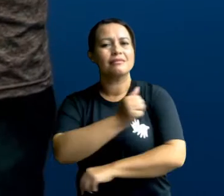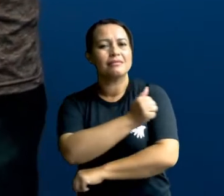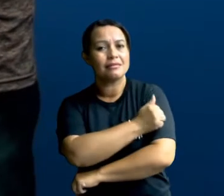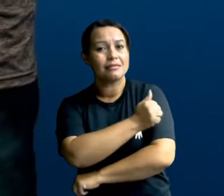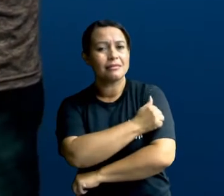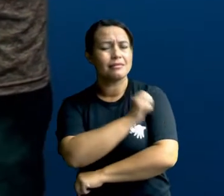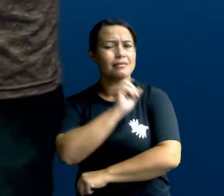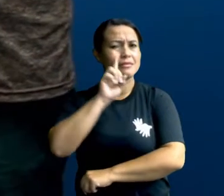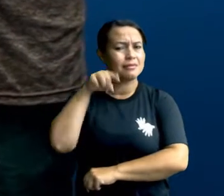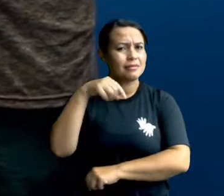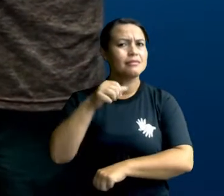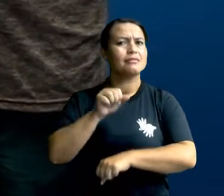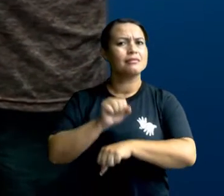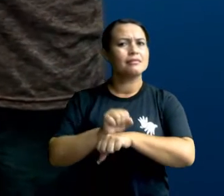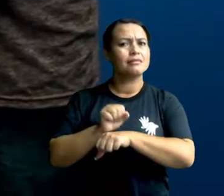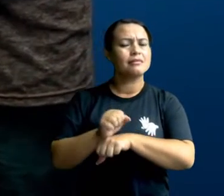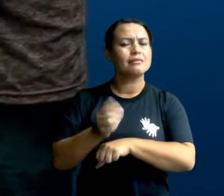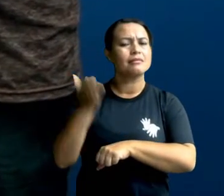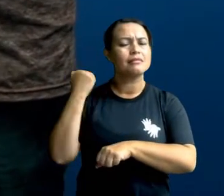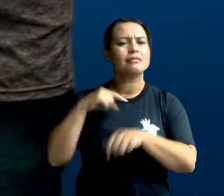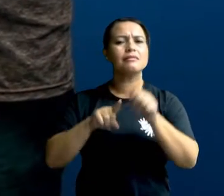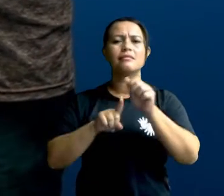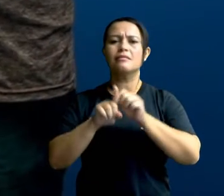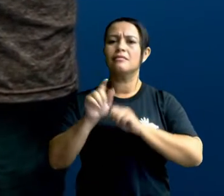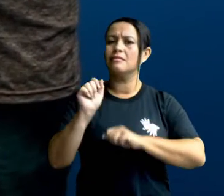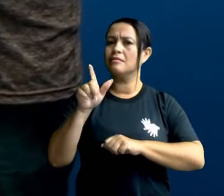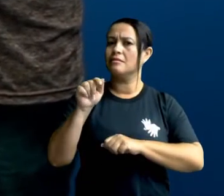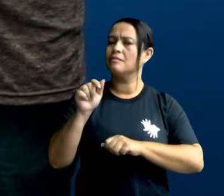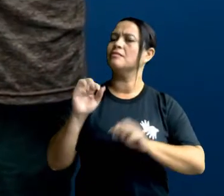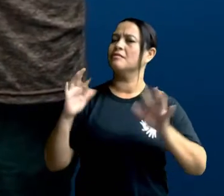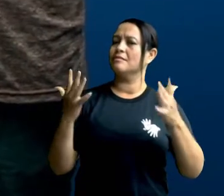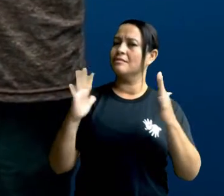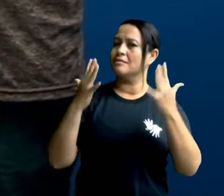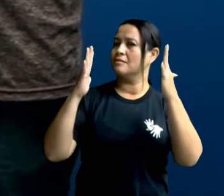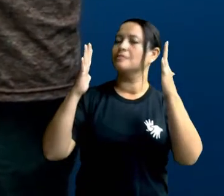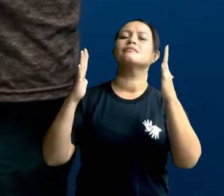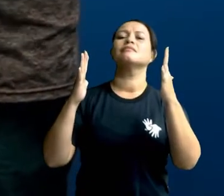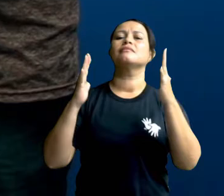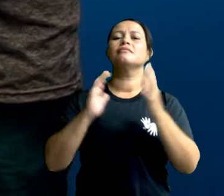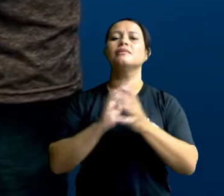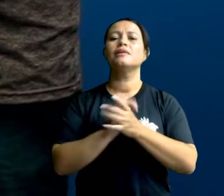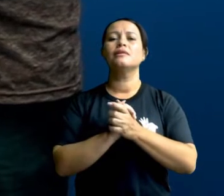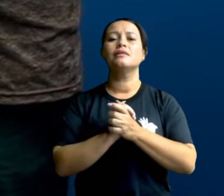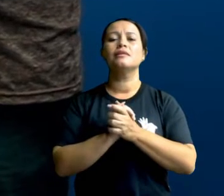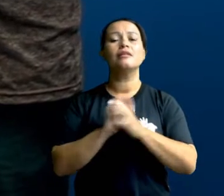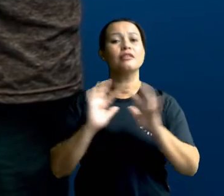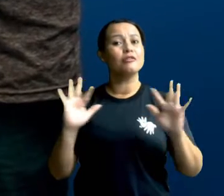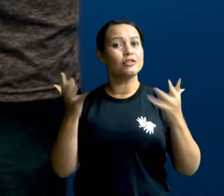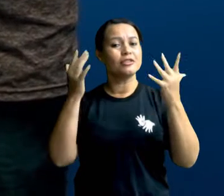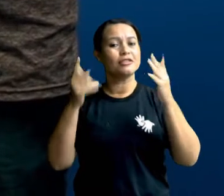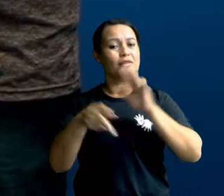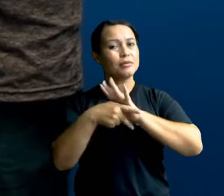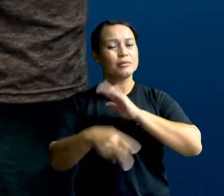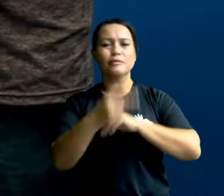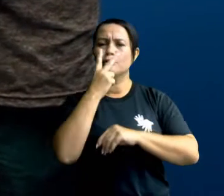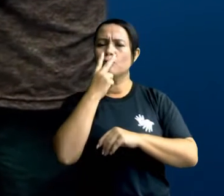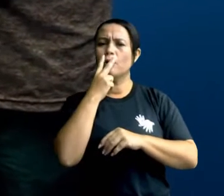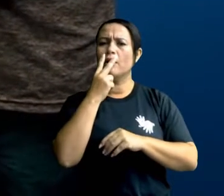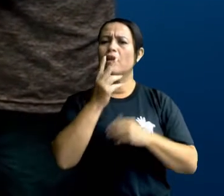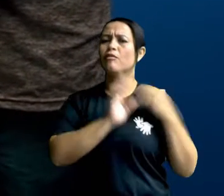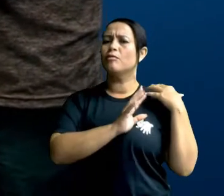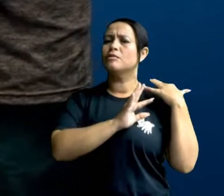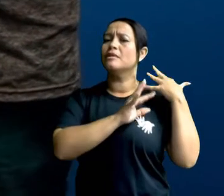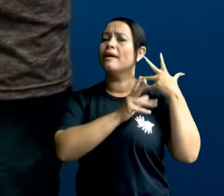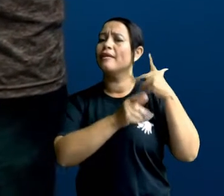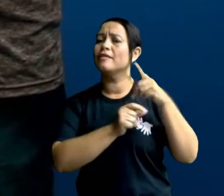Olá, alunos. Depois daquela pausa, né, do mês de agosto para as comemorações, né, das festividades aqui em Vitória,